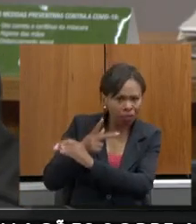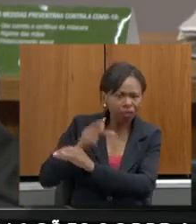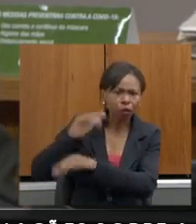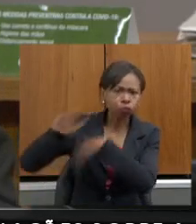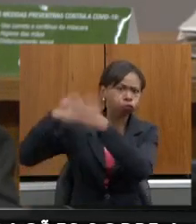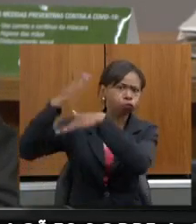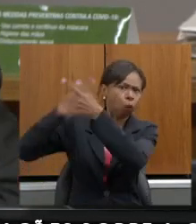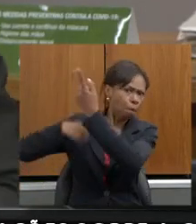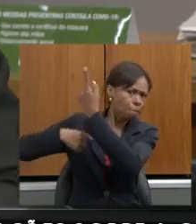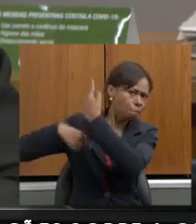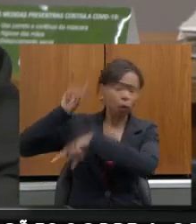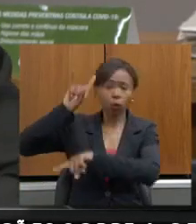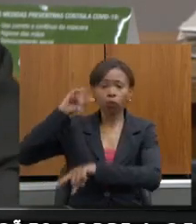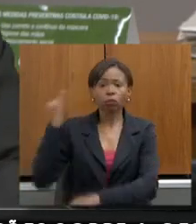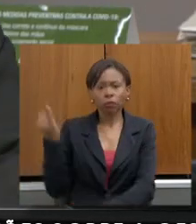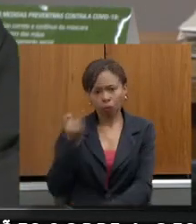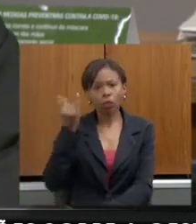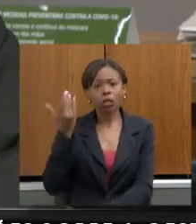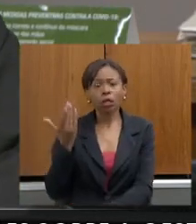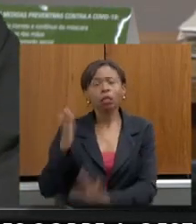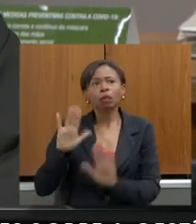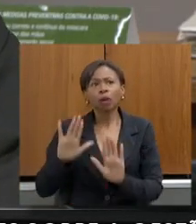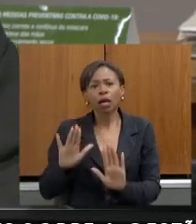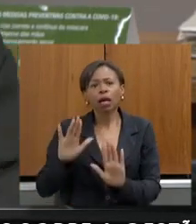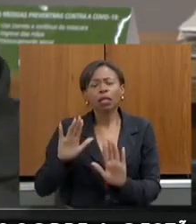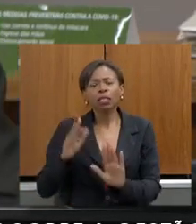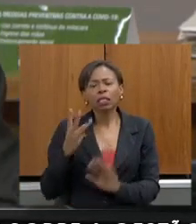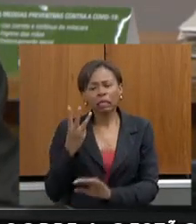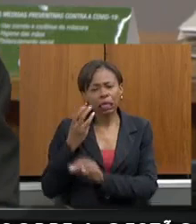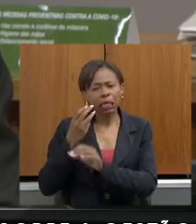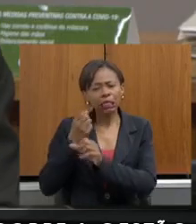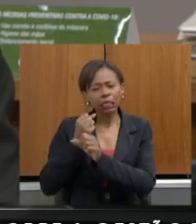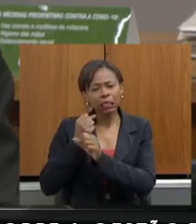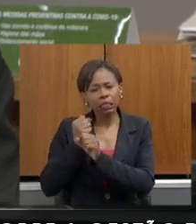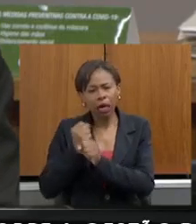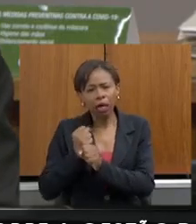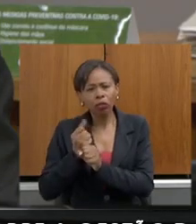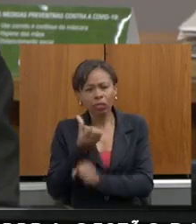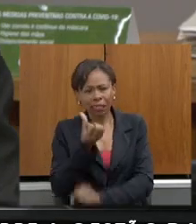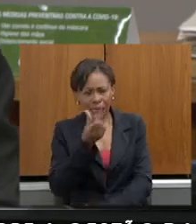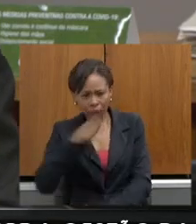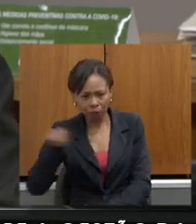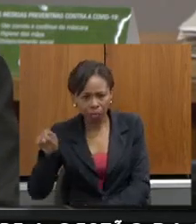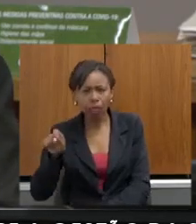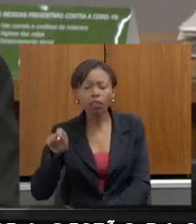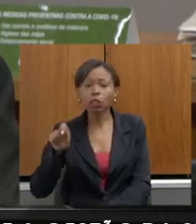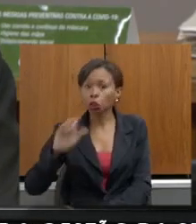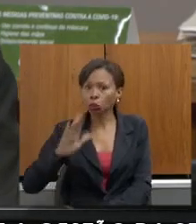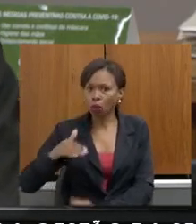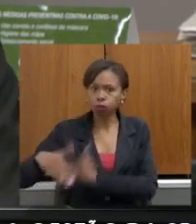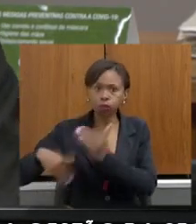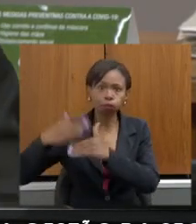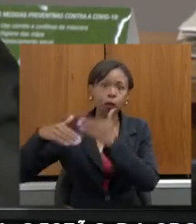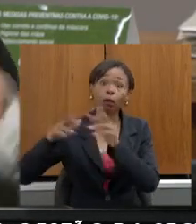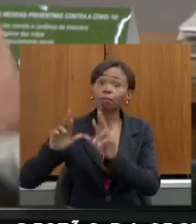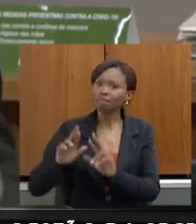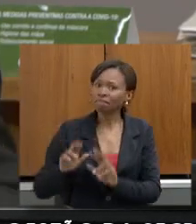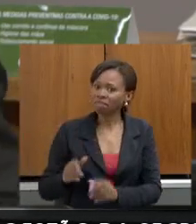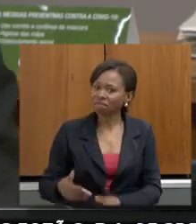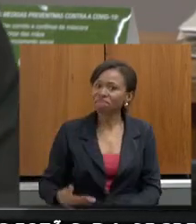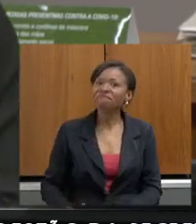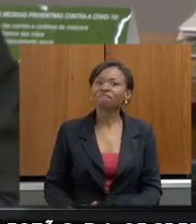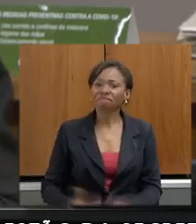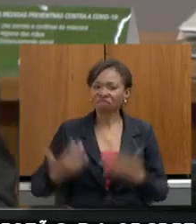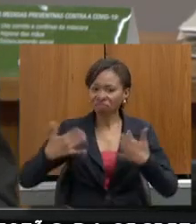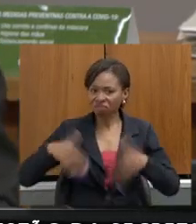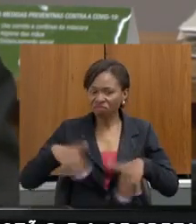e ao longo desses últimos três anos e meio avançou de uma forma muito distinta com